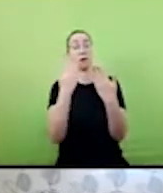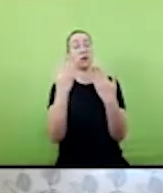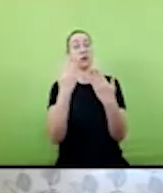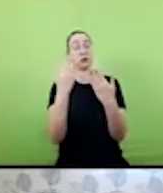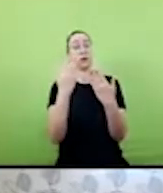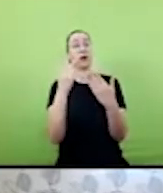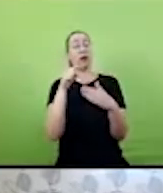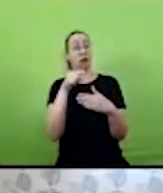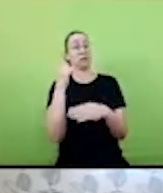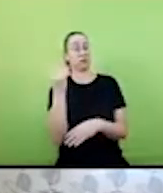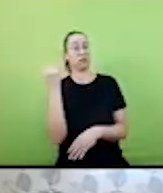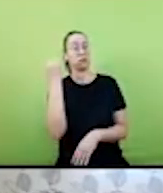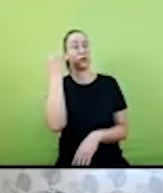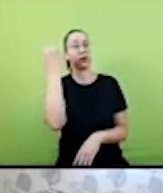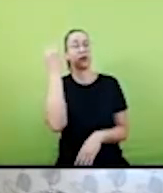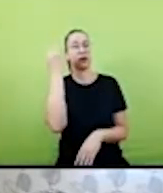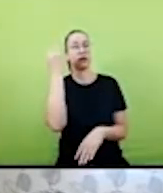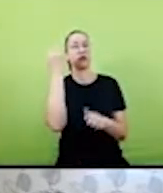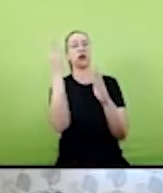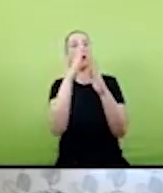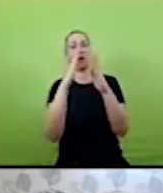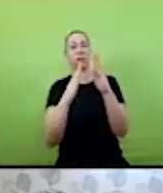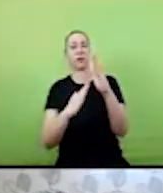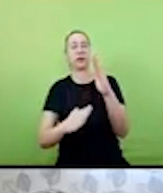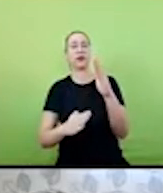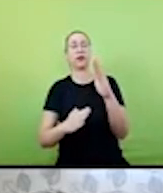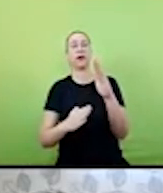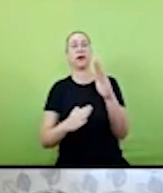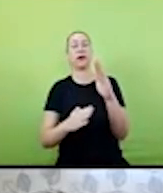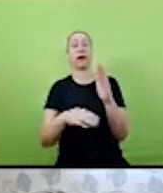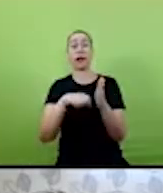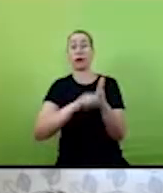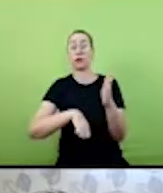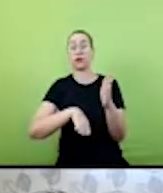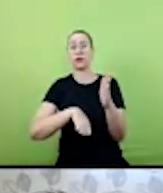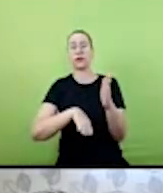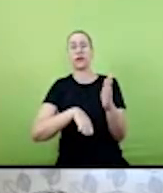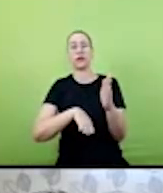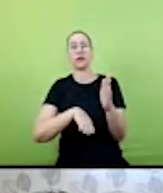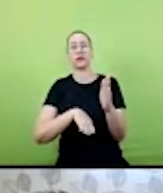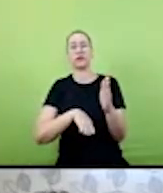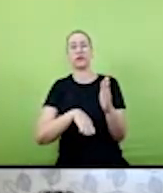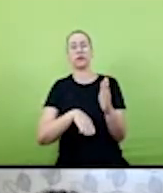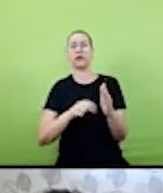principalmente. A Casa da Mulher Brasileira registra, em sua maioria, né,